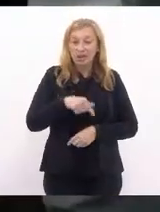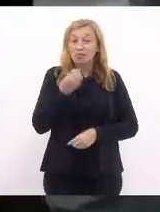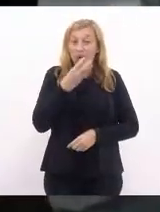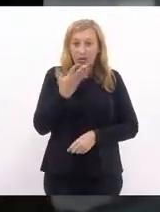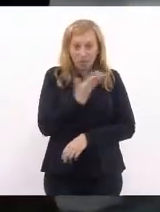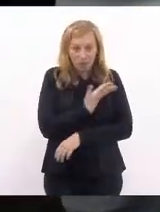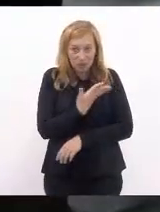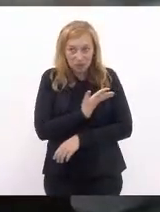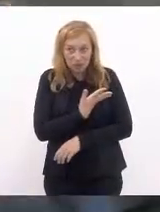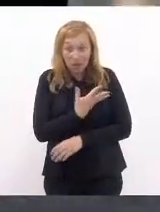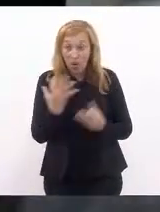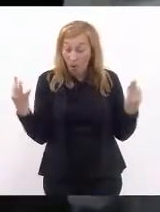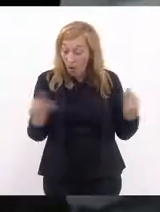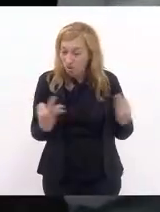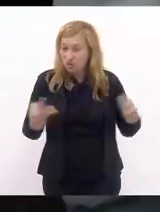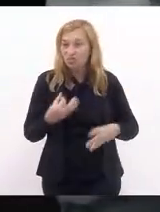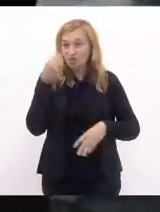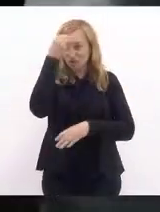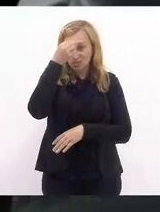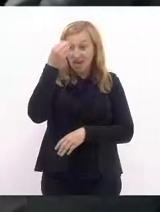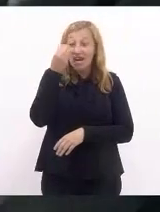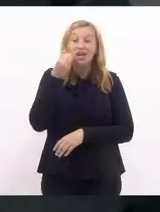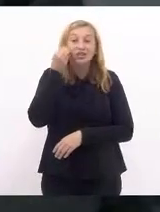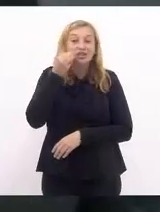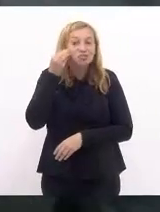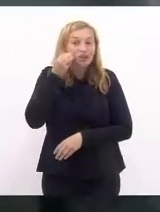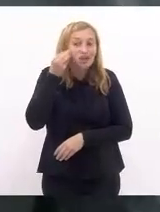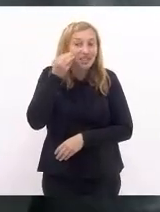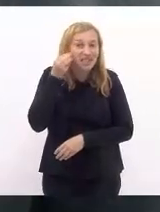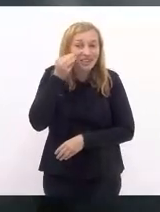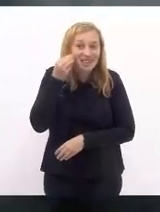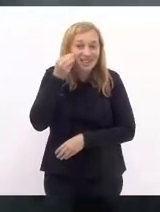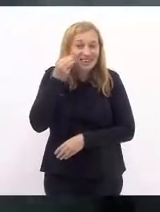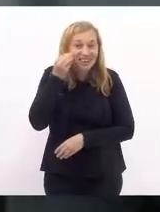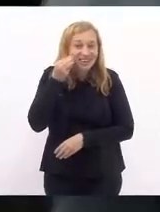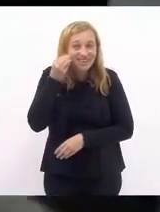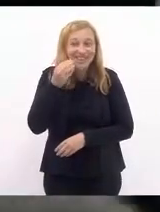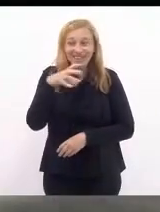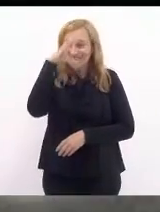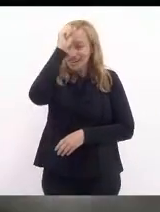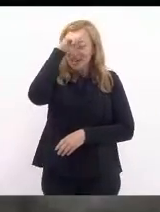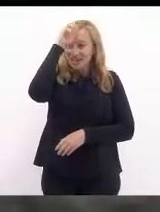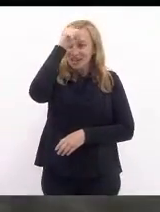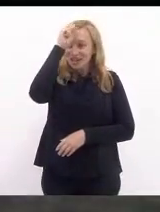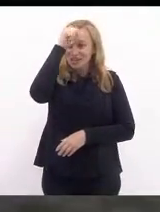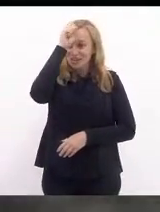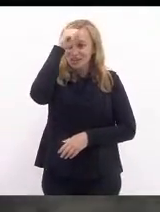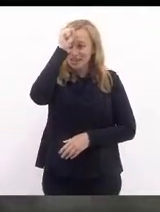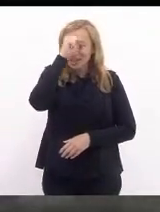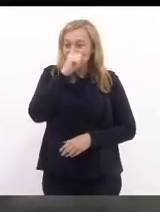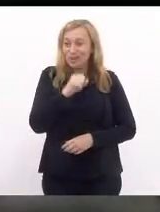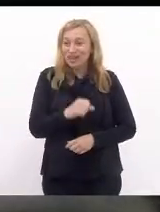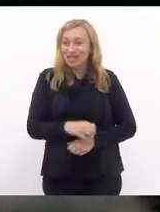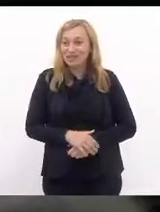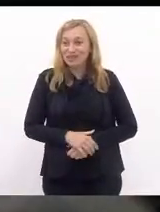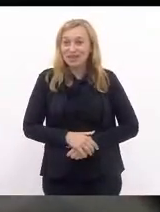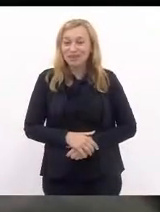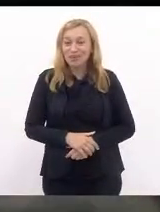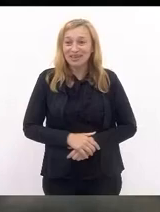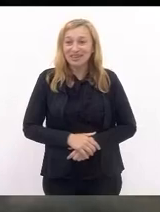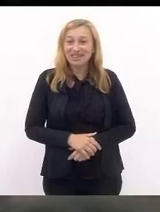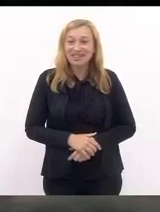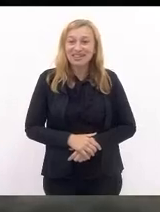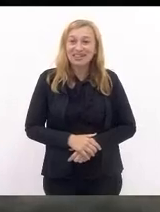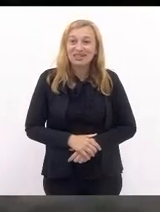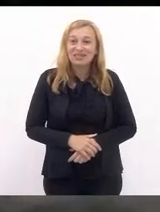amigos ótimas experiência e aqui eu pude aprender a tratar as indiferenças